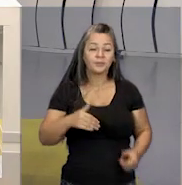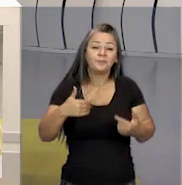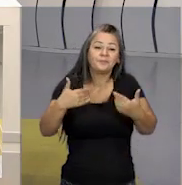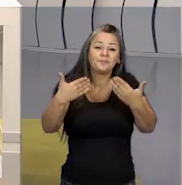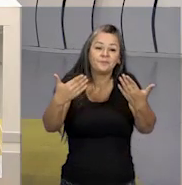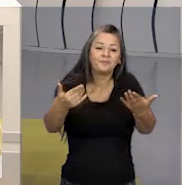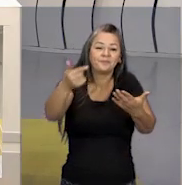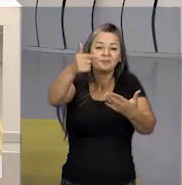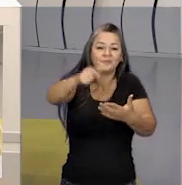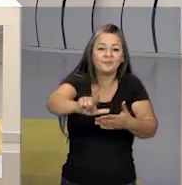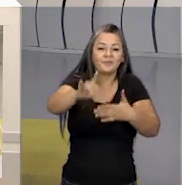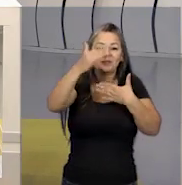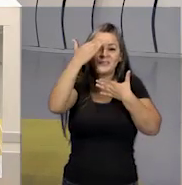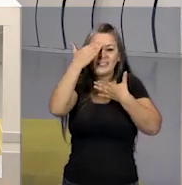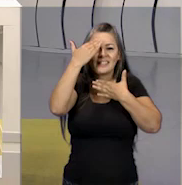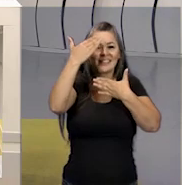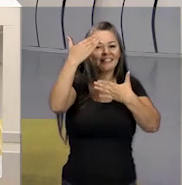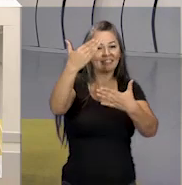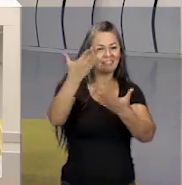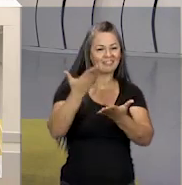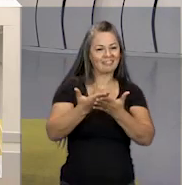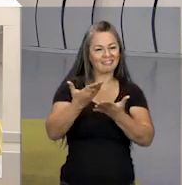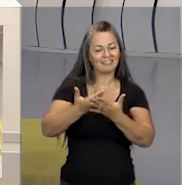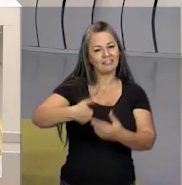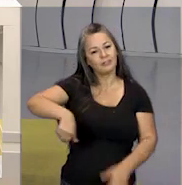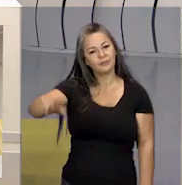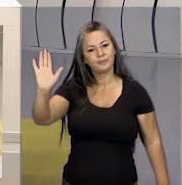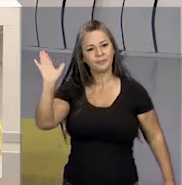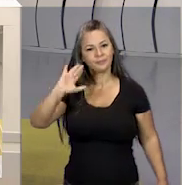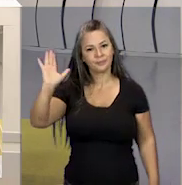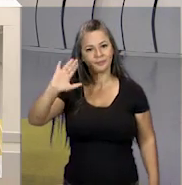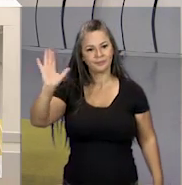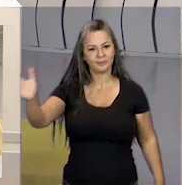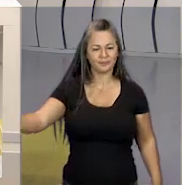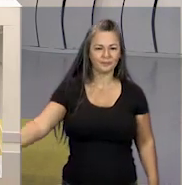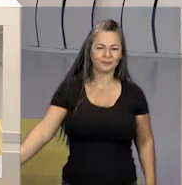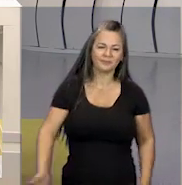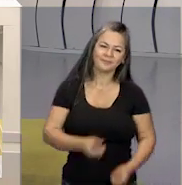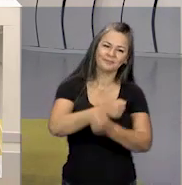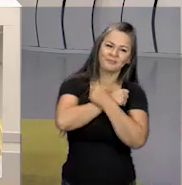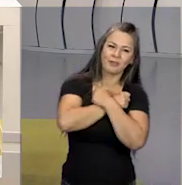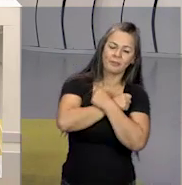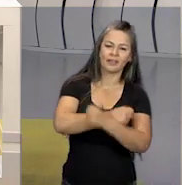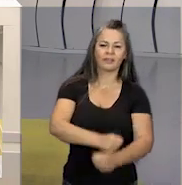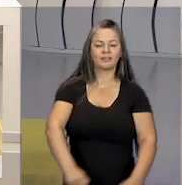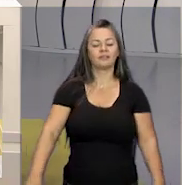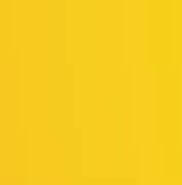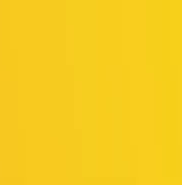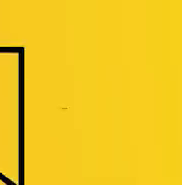agradeço para mais uma aula e nos vemos na próxima. Um grande abraço!